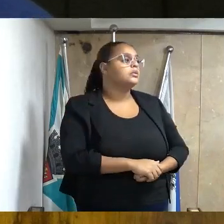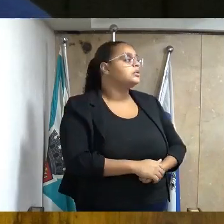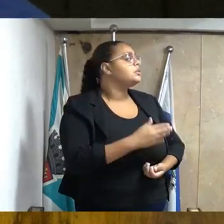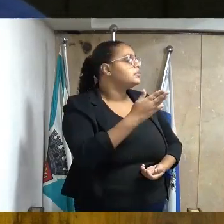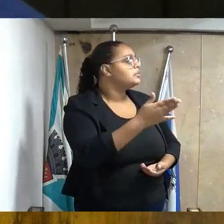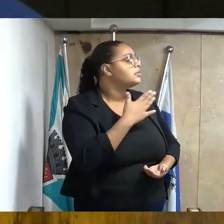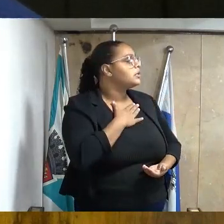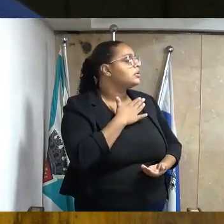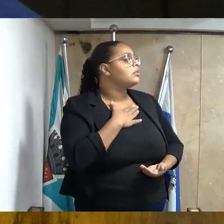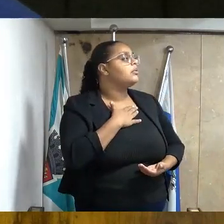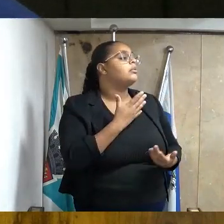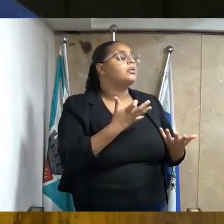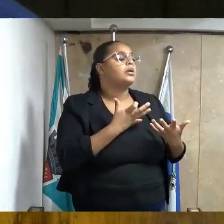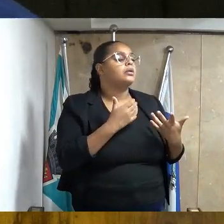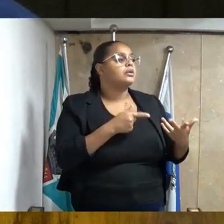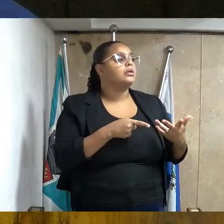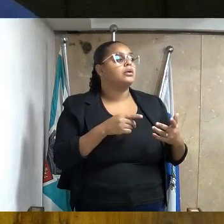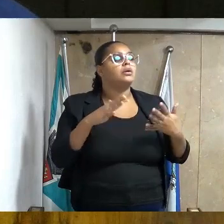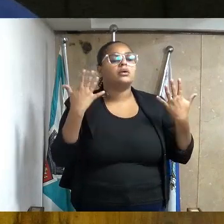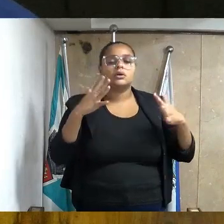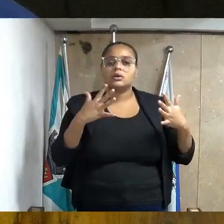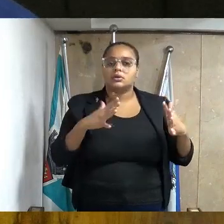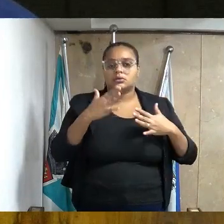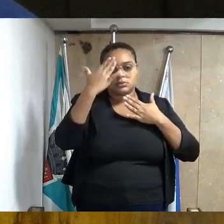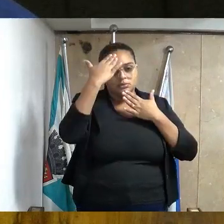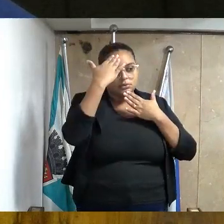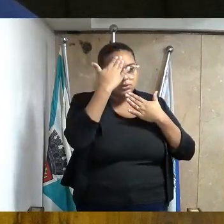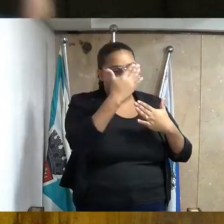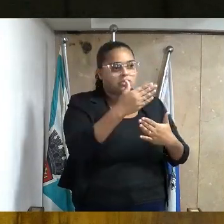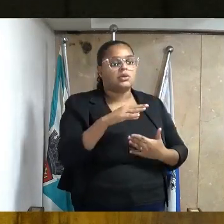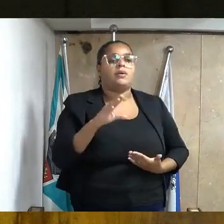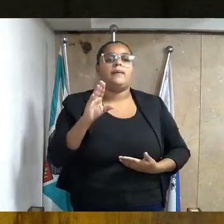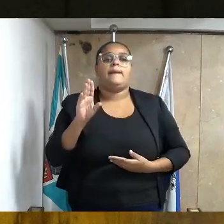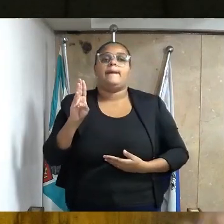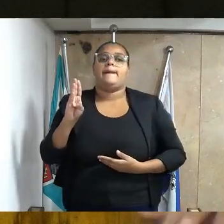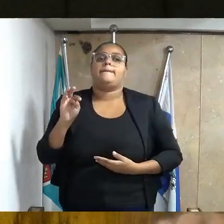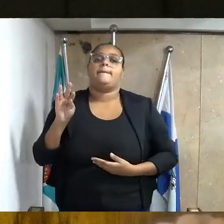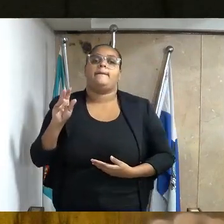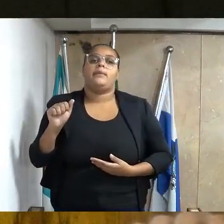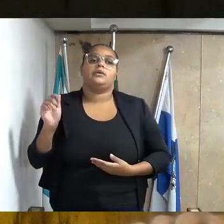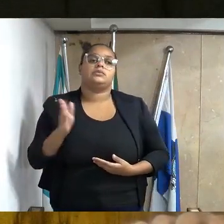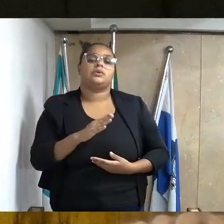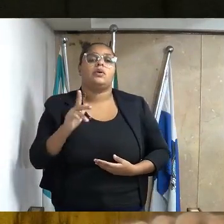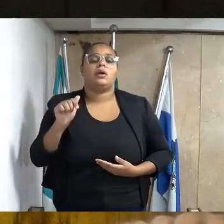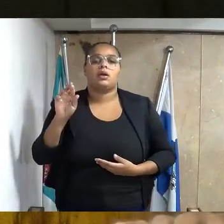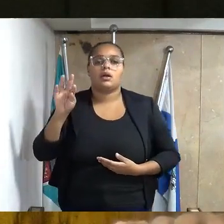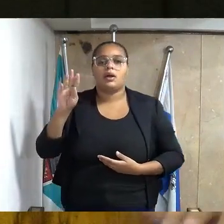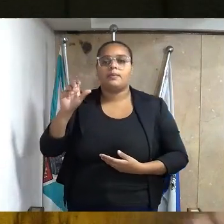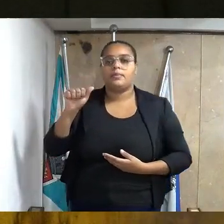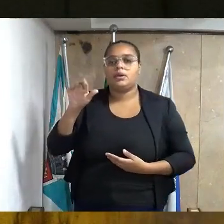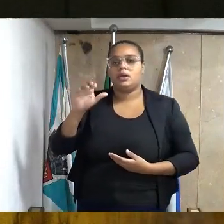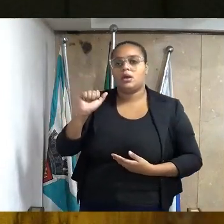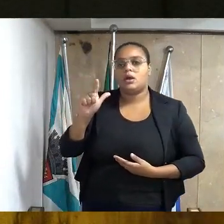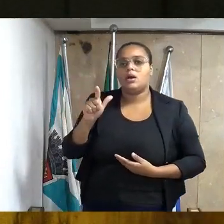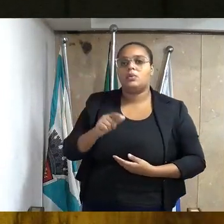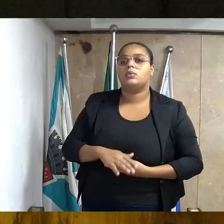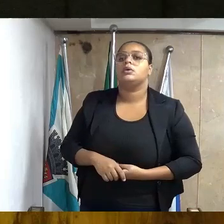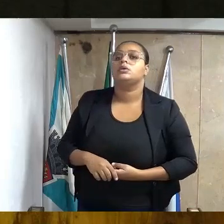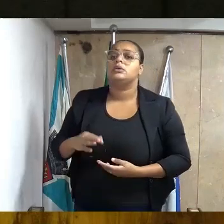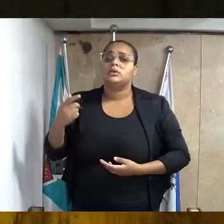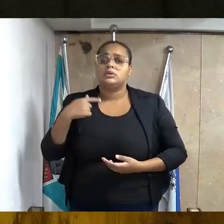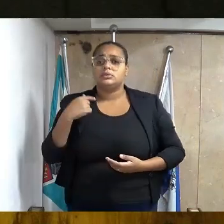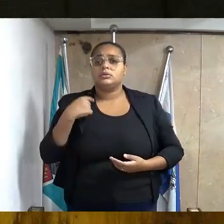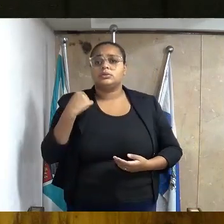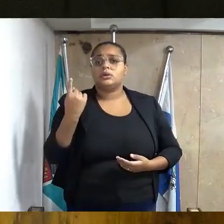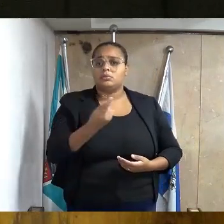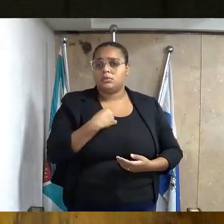eu quero aqui agradecer e parabenizar o secretário Beto Gabriel. Eu estive presente com ele hoje lá, porque é o mês